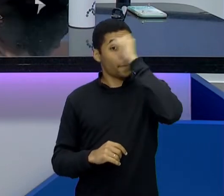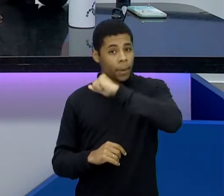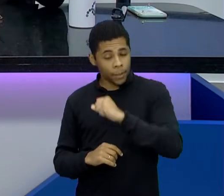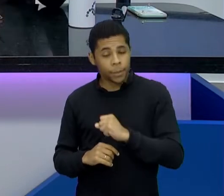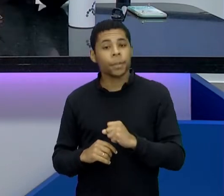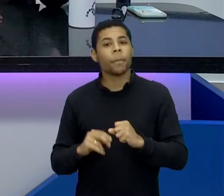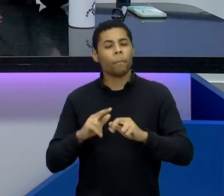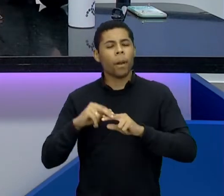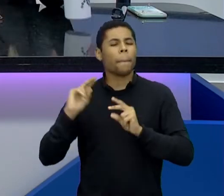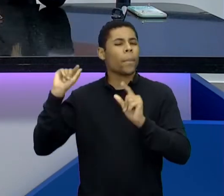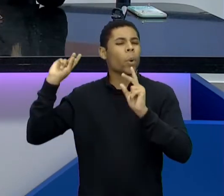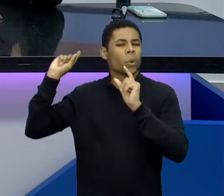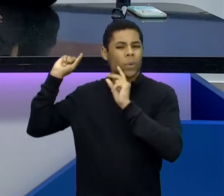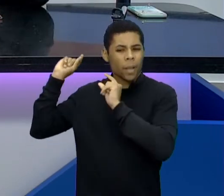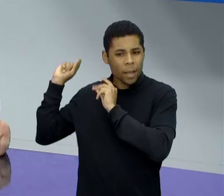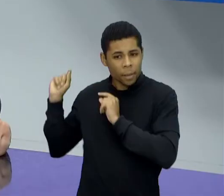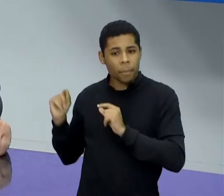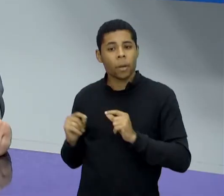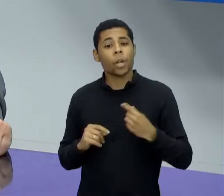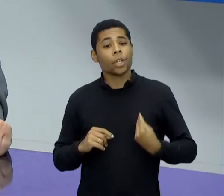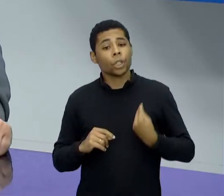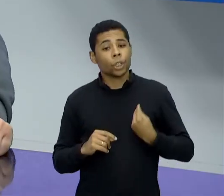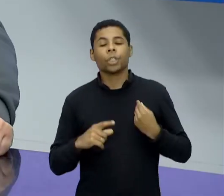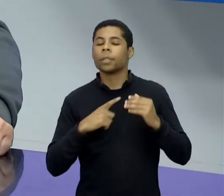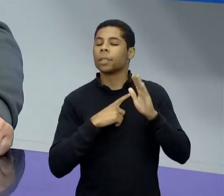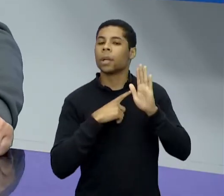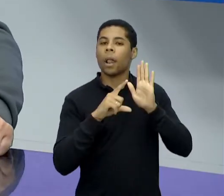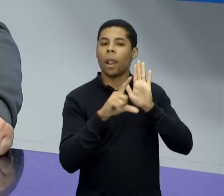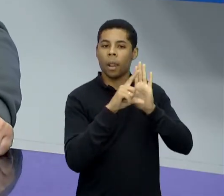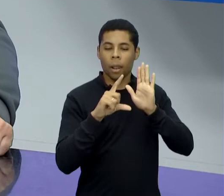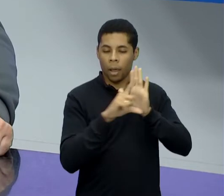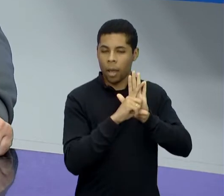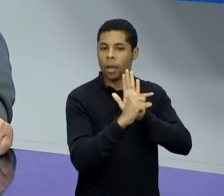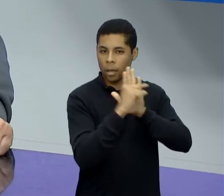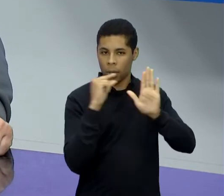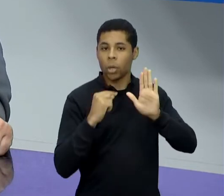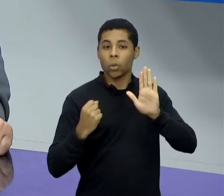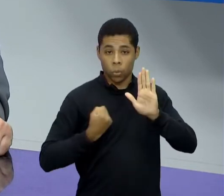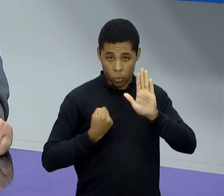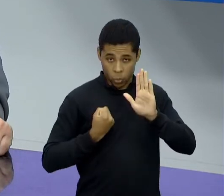muito tempo existia no Código Penal